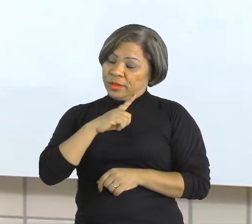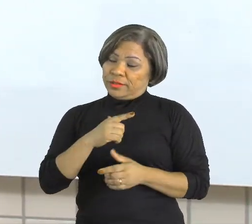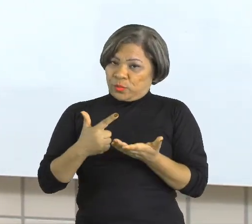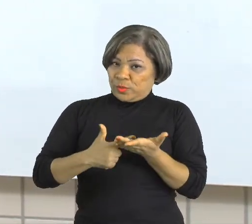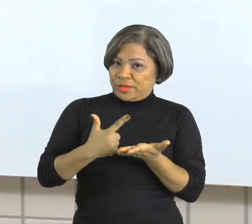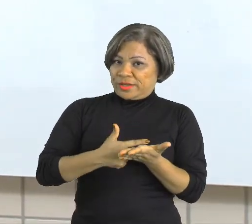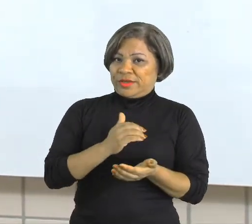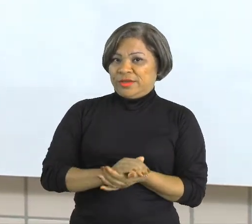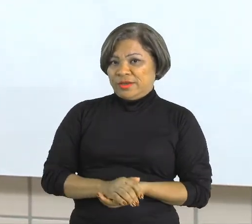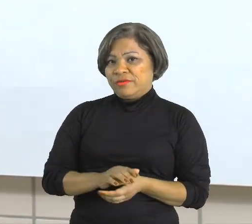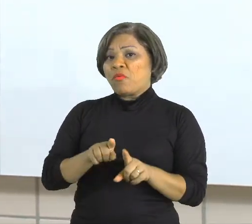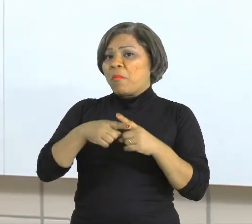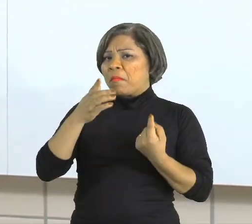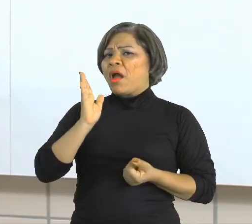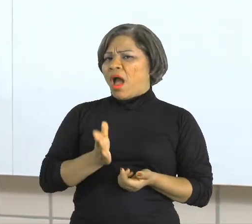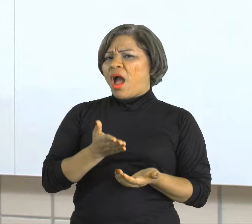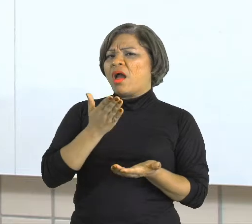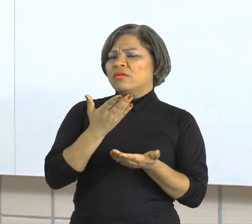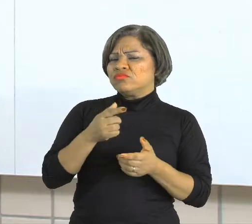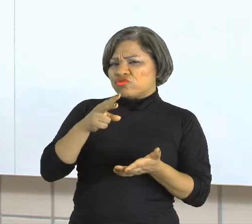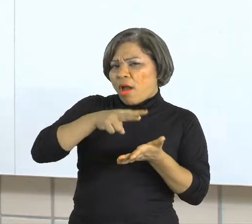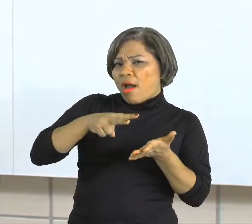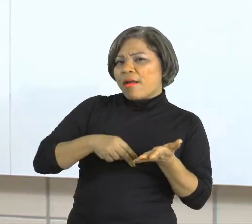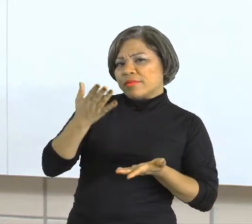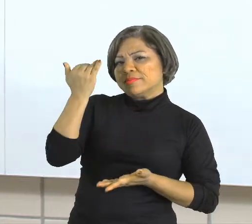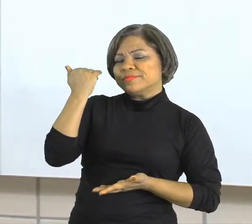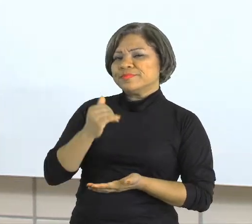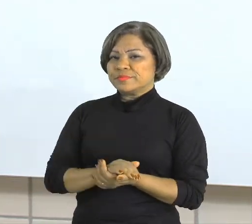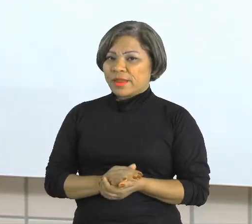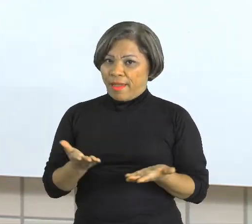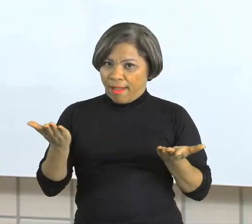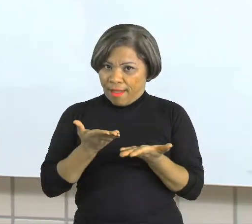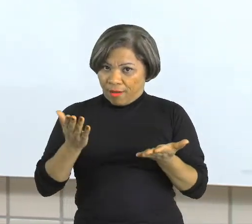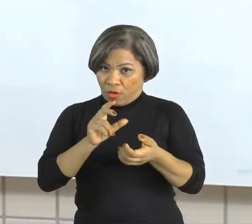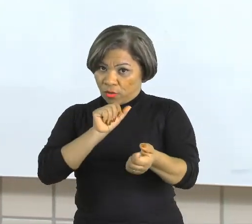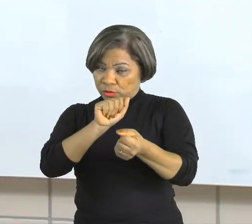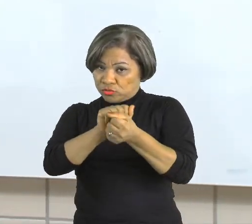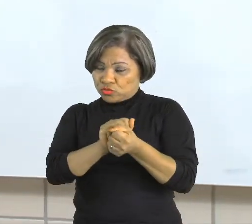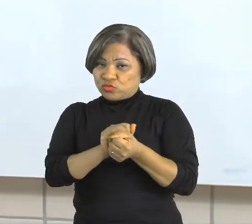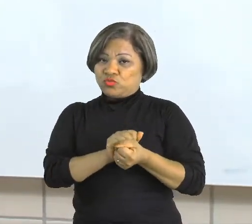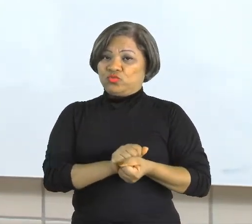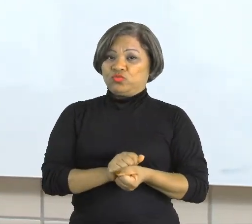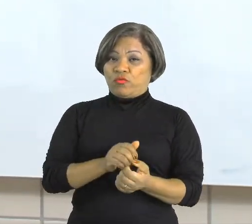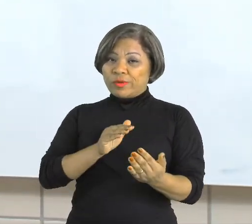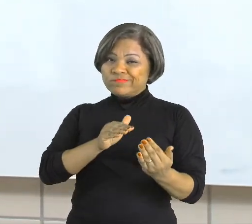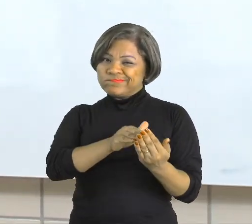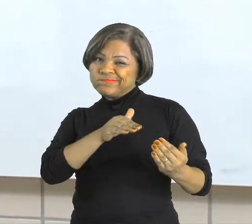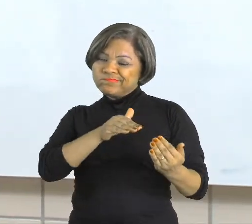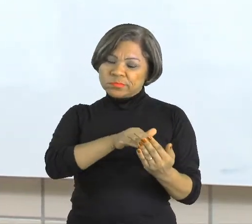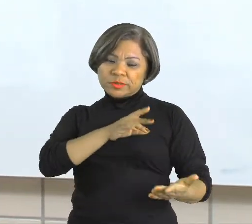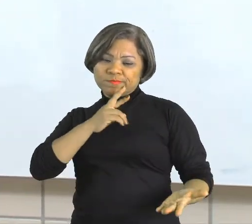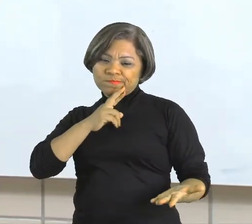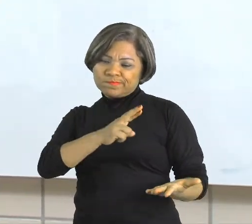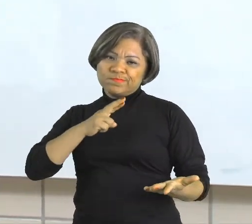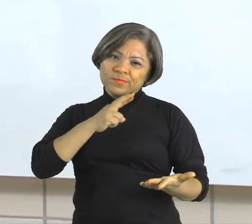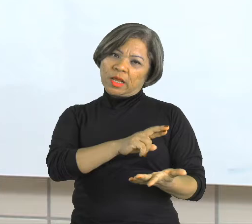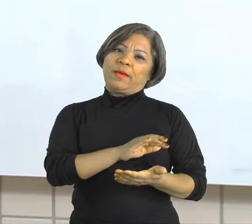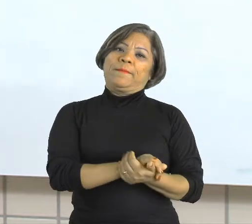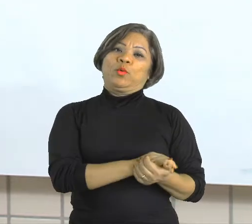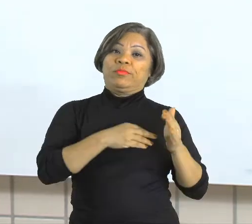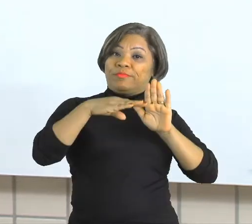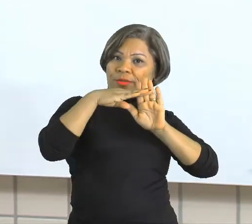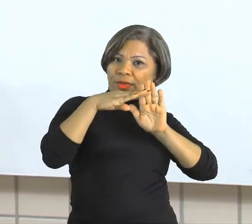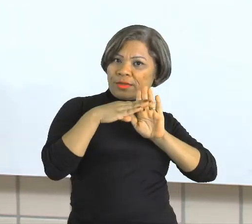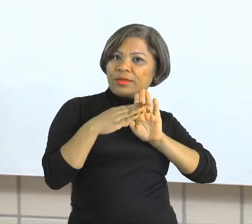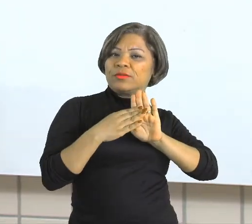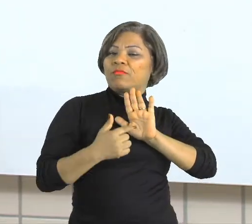dele, tá? Então agora nós vamos juntos tentar responder as questões que vão aparecer para vocês aí